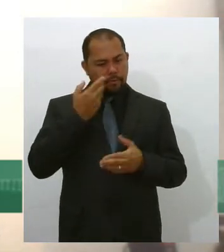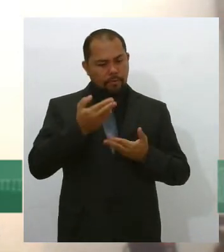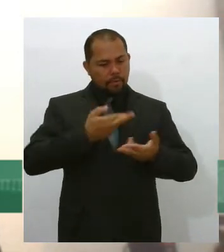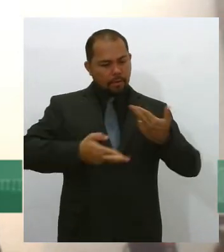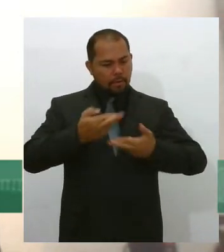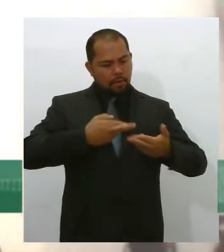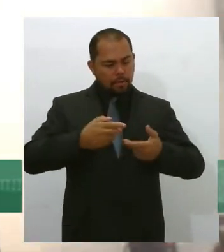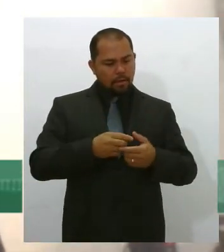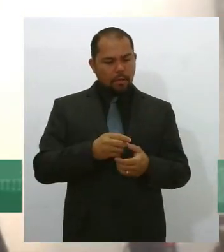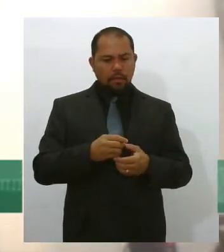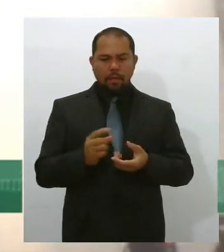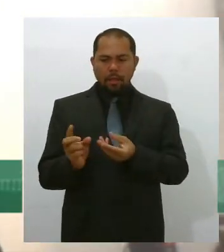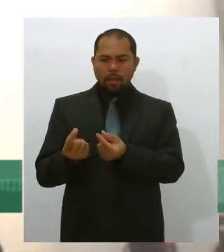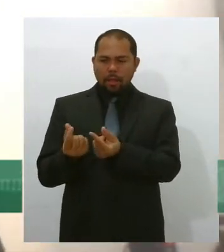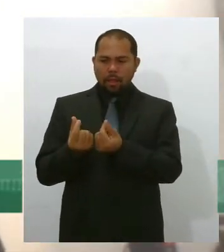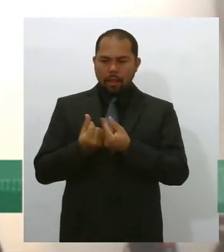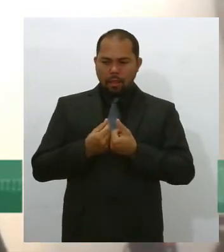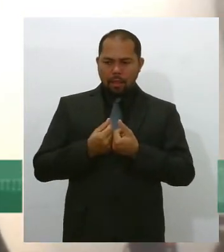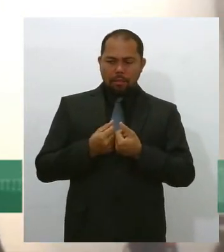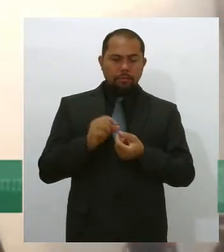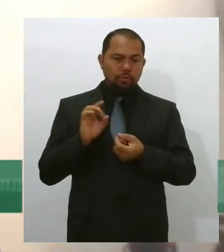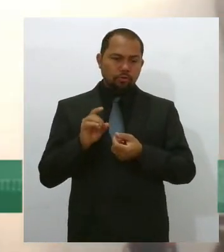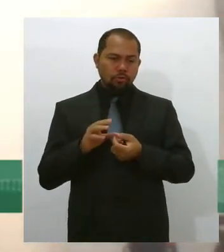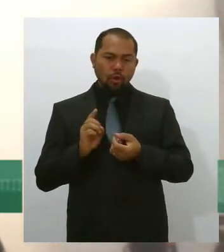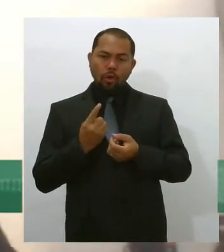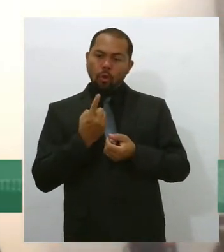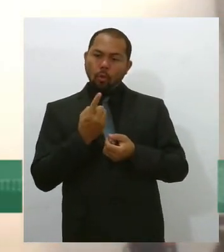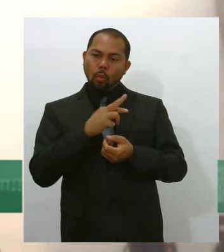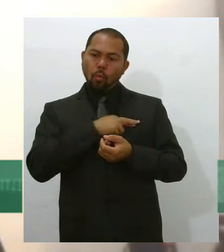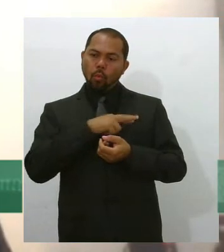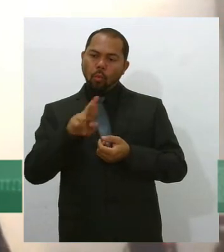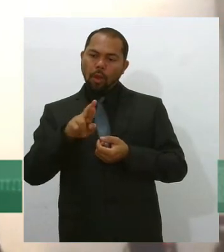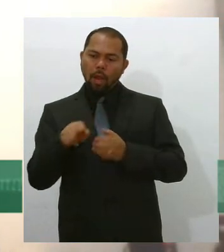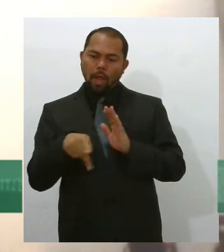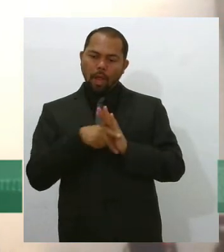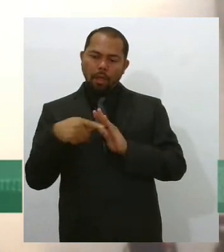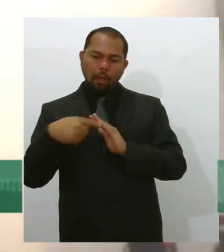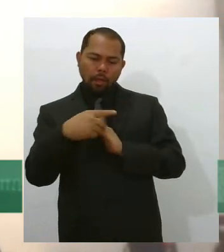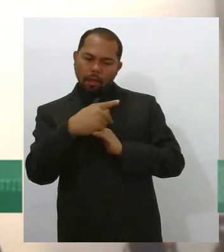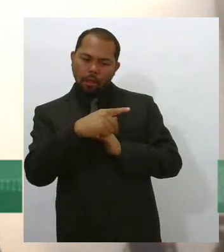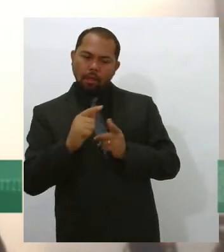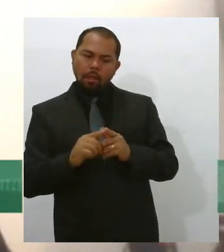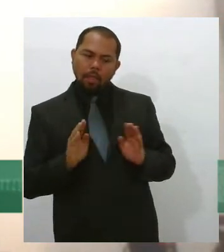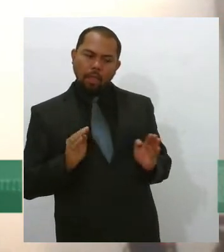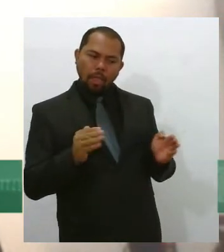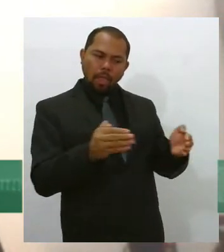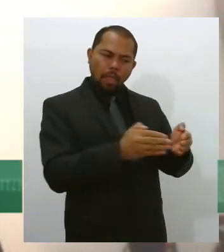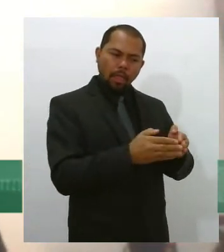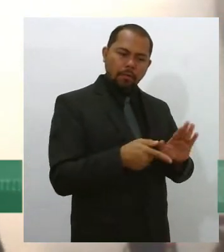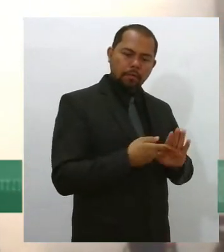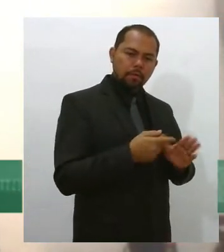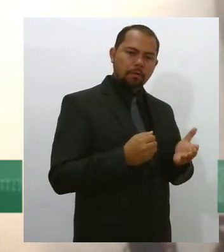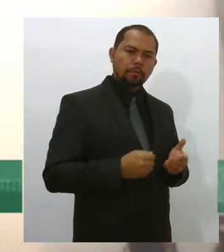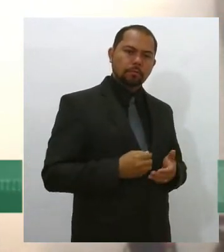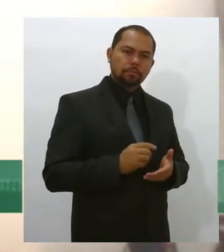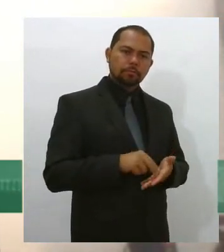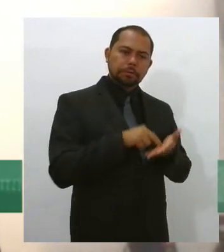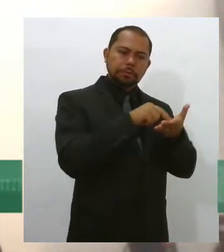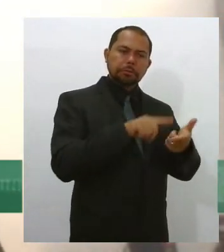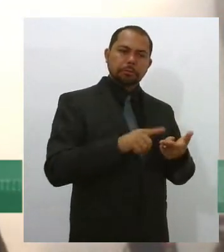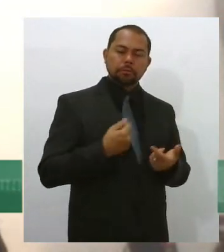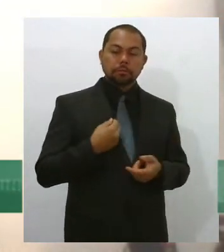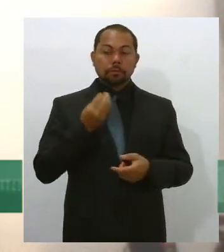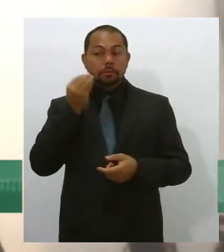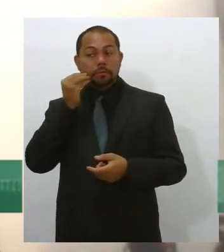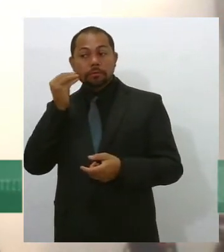um segmento é favorecido então a perseguição religiosa meu Deus se tentou se colocar aí dentro dessas ações e com essa